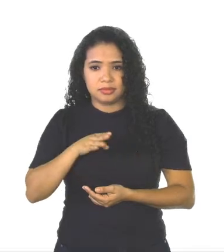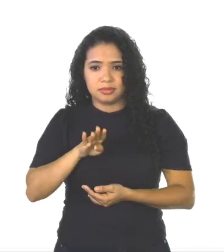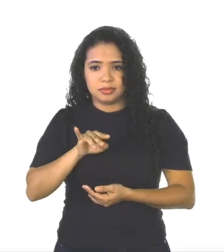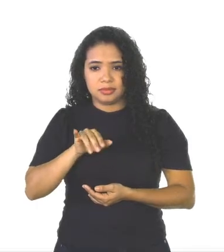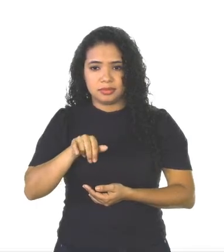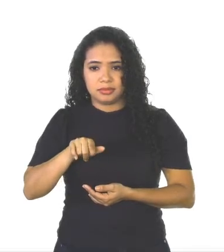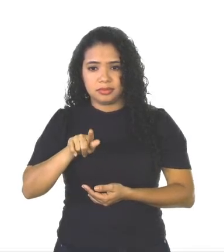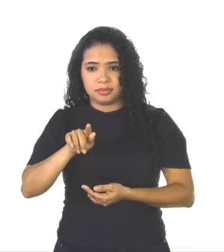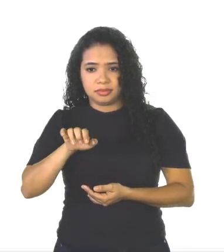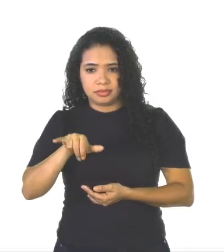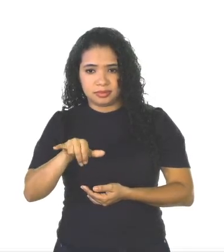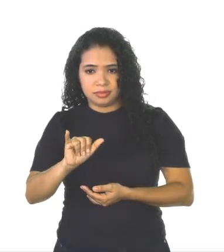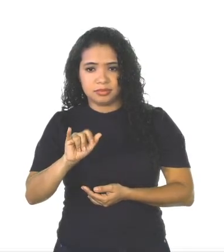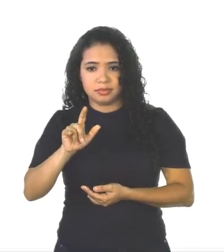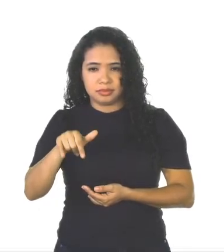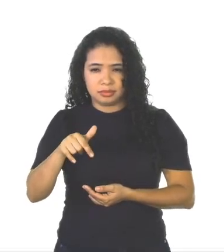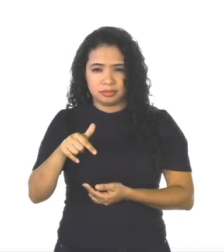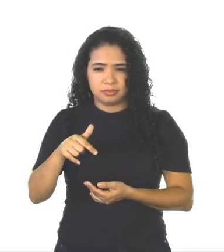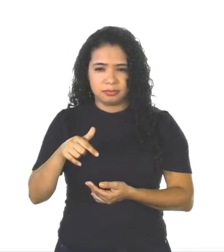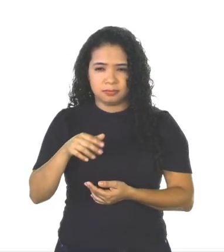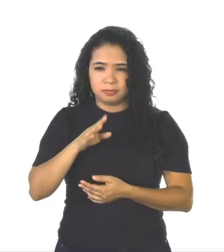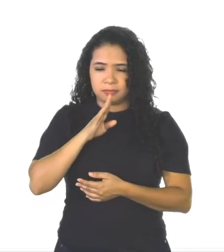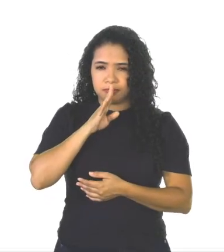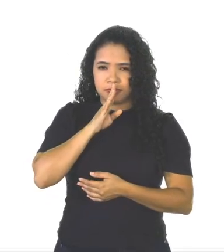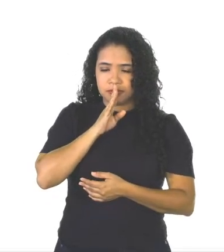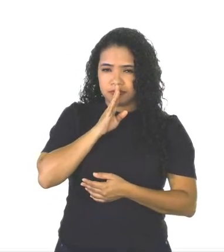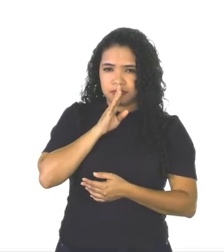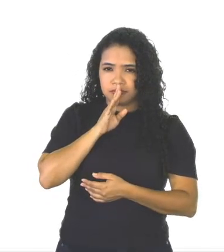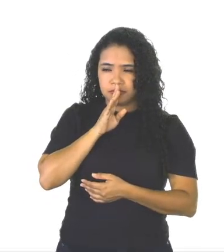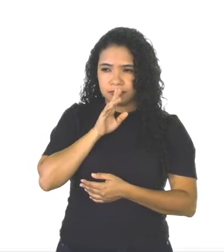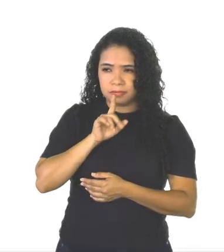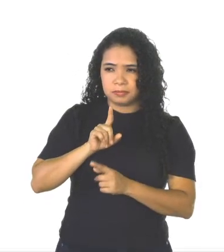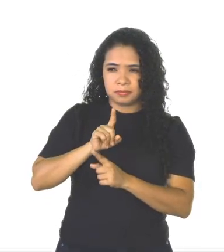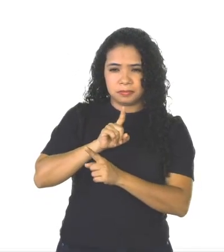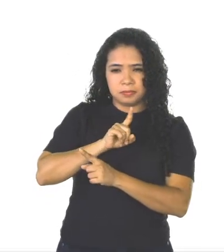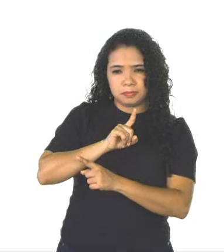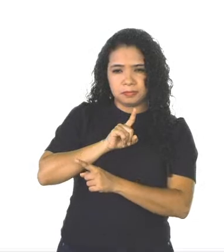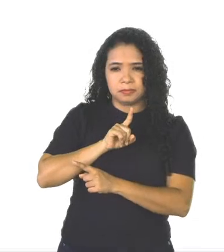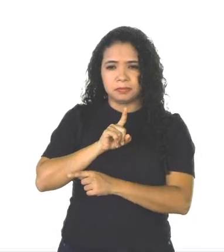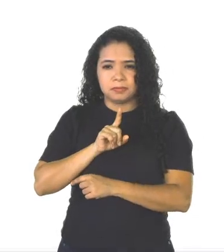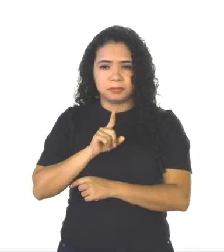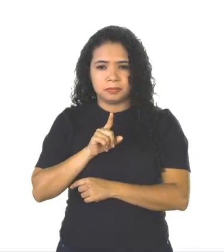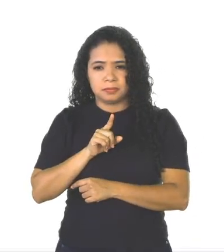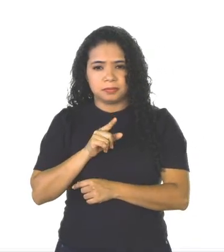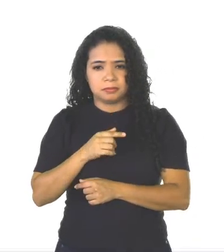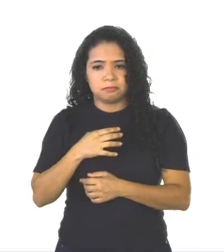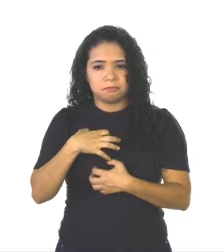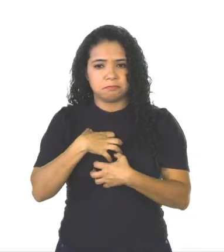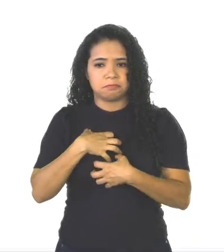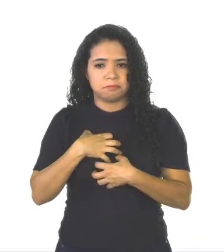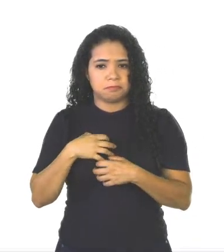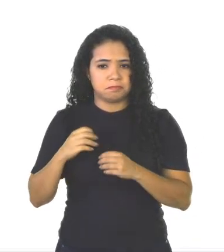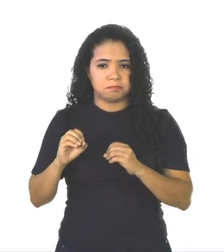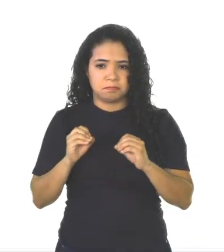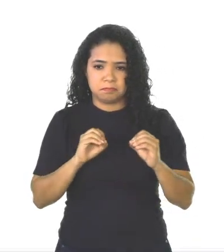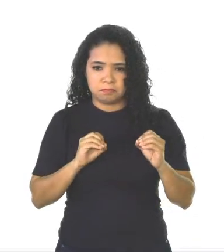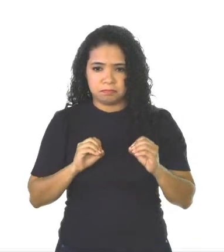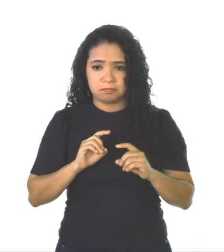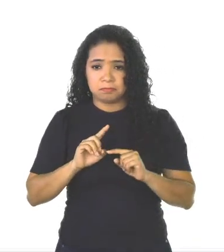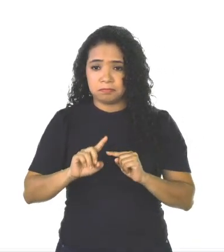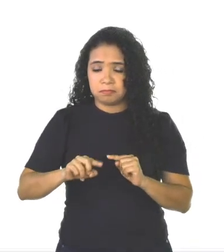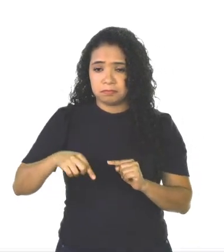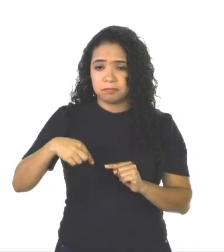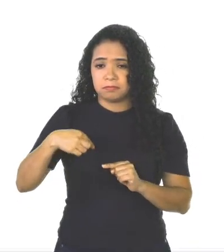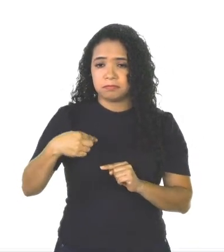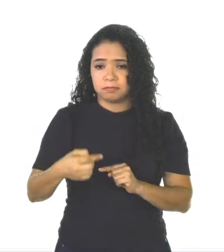Mr. Darcy, como uma pessoa fechada, distante, não nutre a princípio nenhum afeto pelas irmãs Bennet, depois que ele